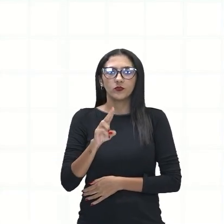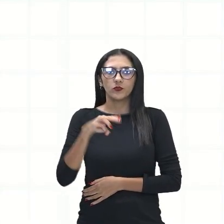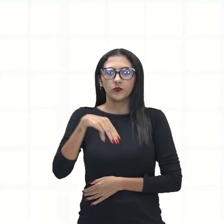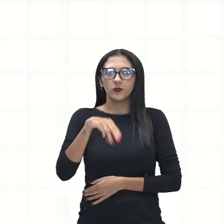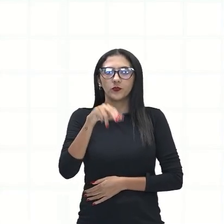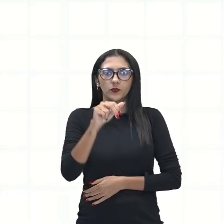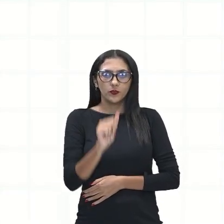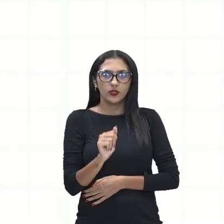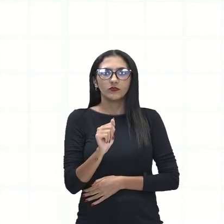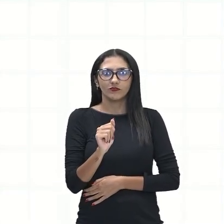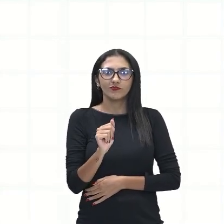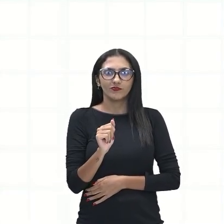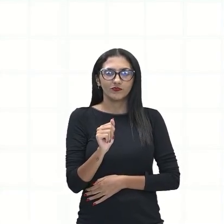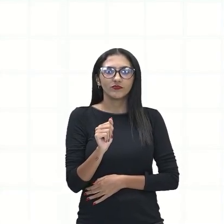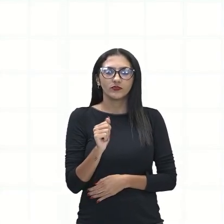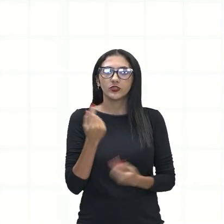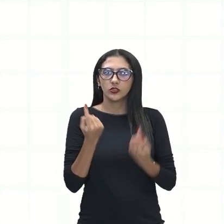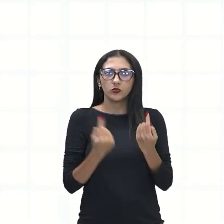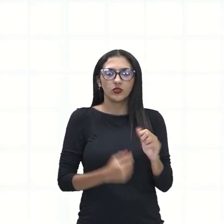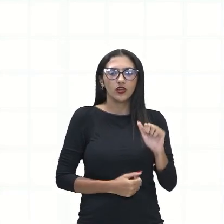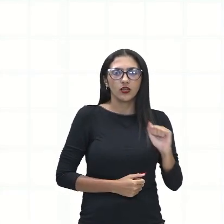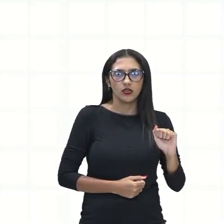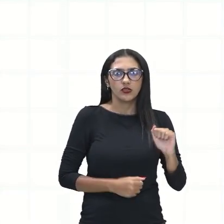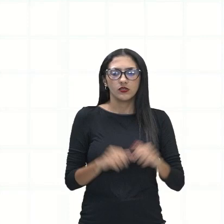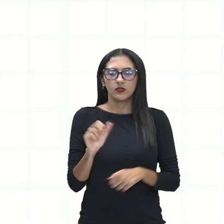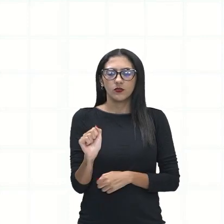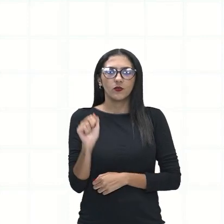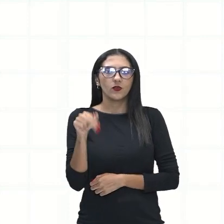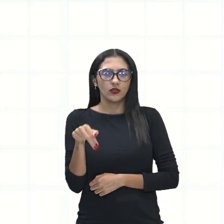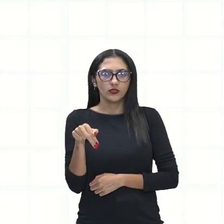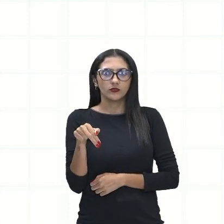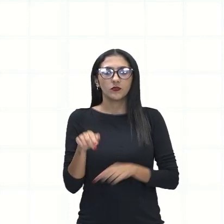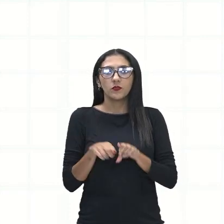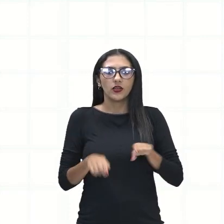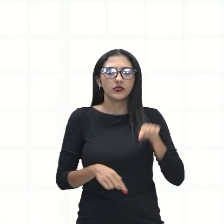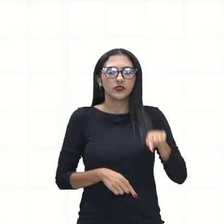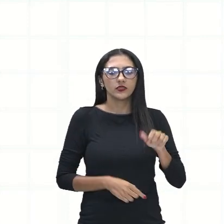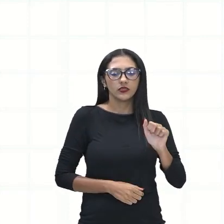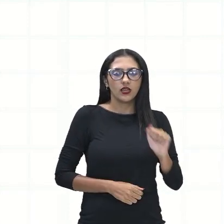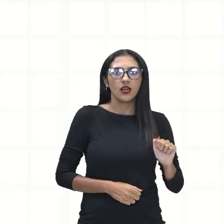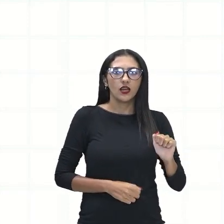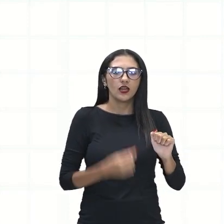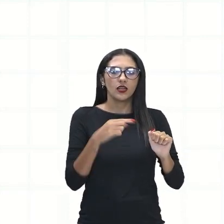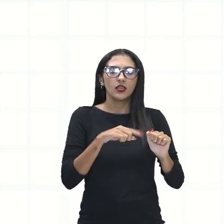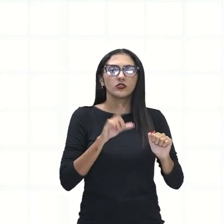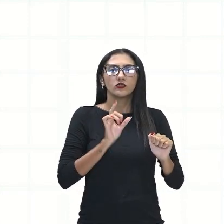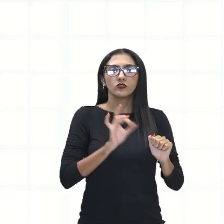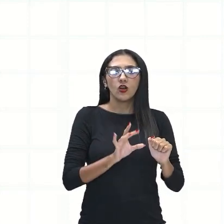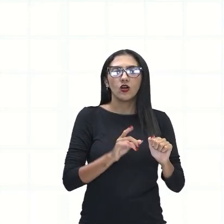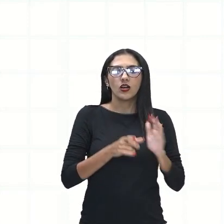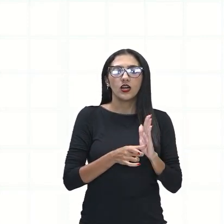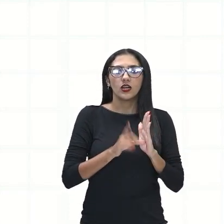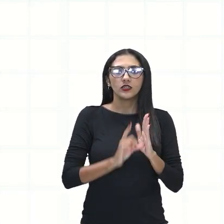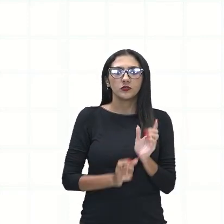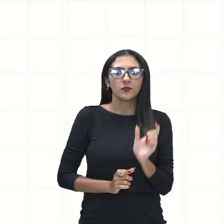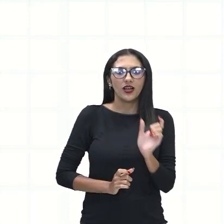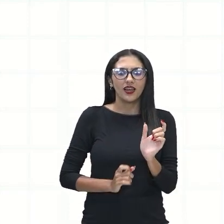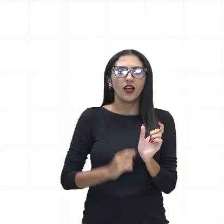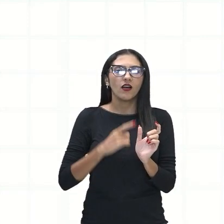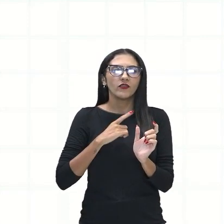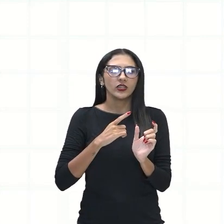A ou an, um ou uma, só que o a eu uso antes de palavras que começam com som